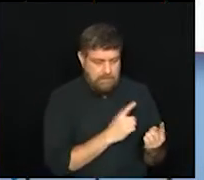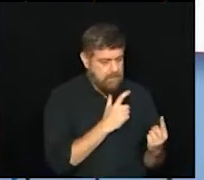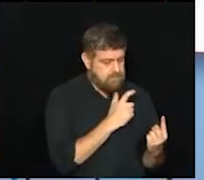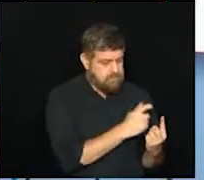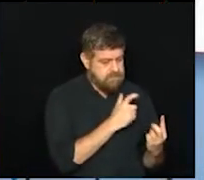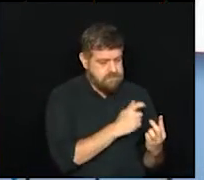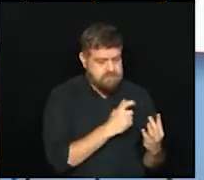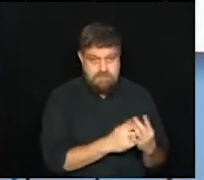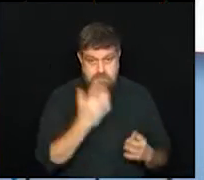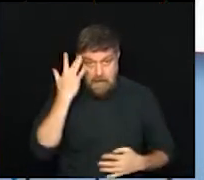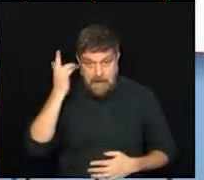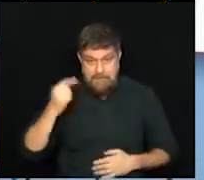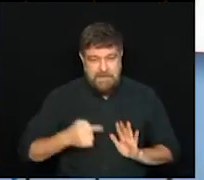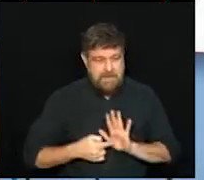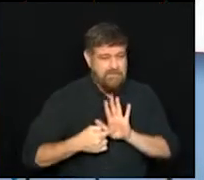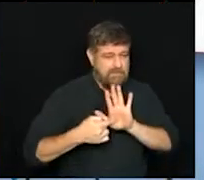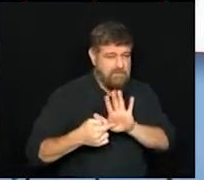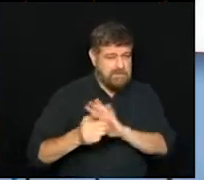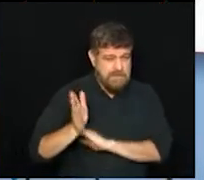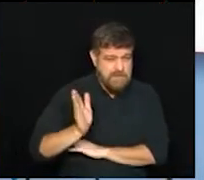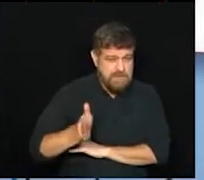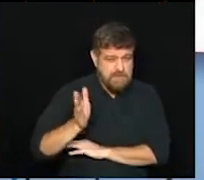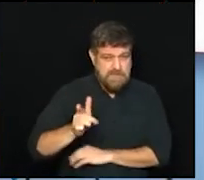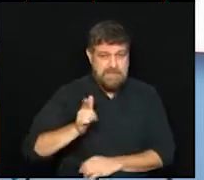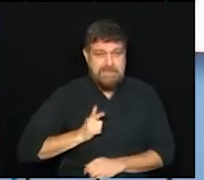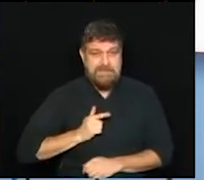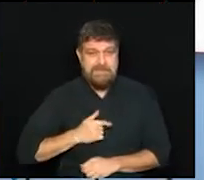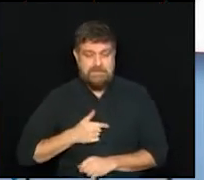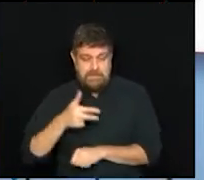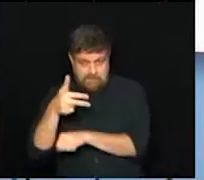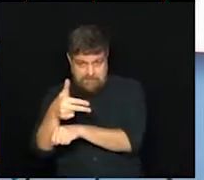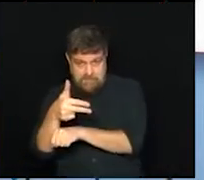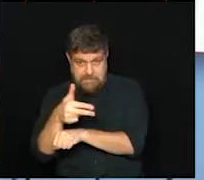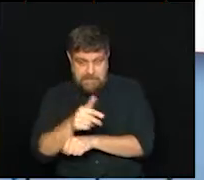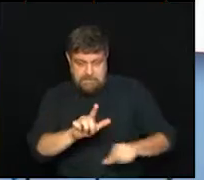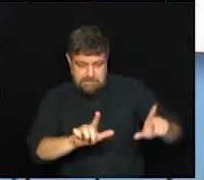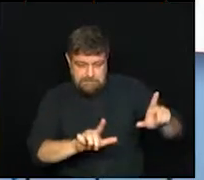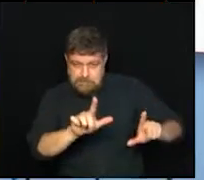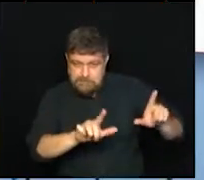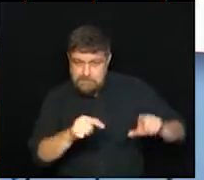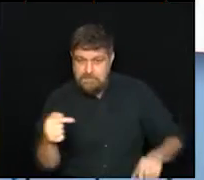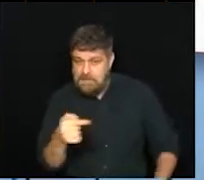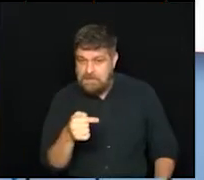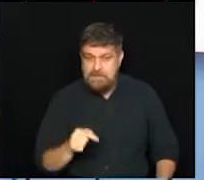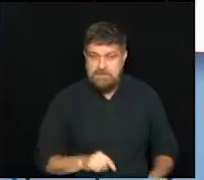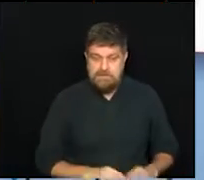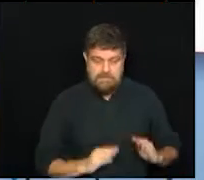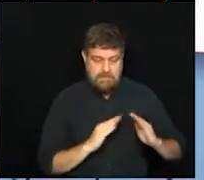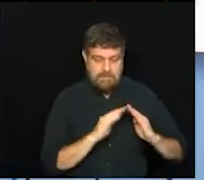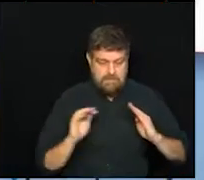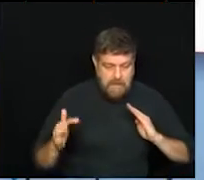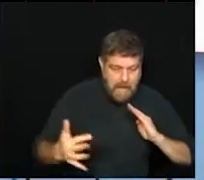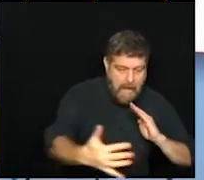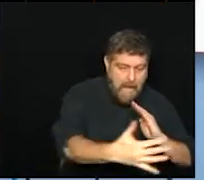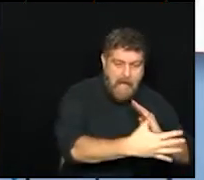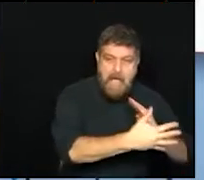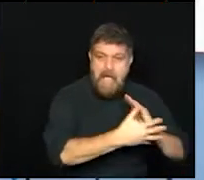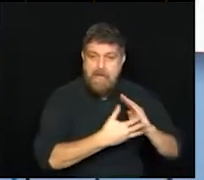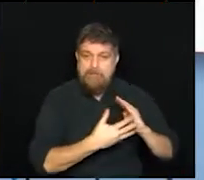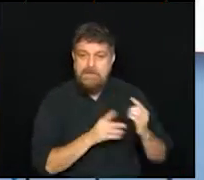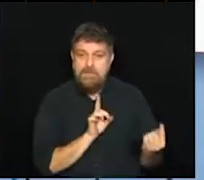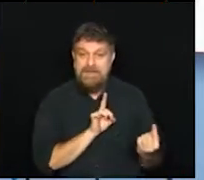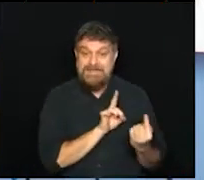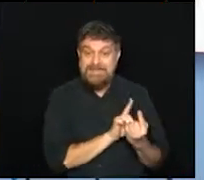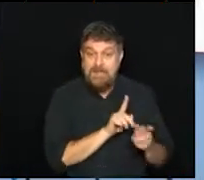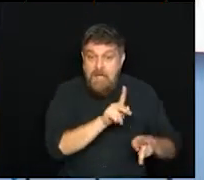mostrar amanhã, já vou adiantar aqui, uma reportagem que está sendo feito lá no abrigo municipal de atendimento